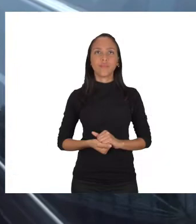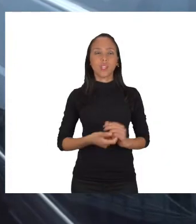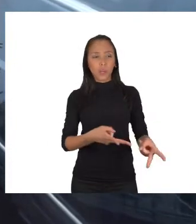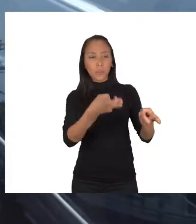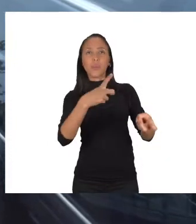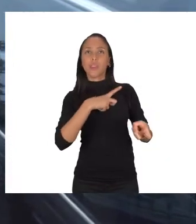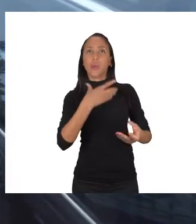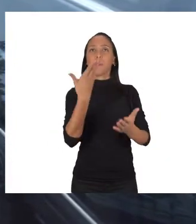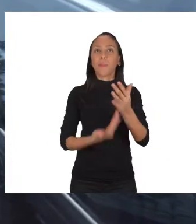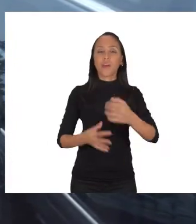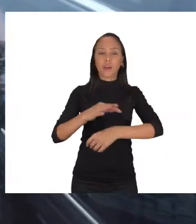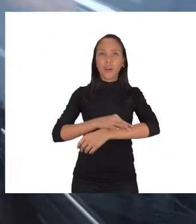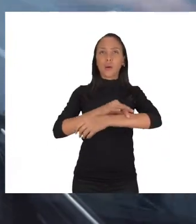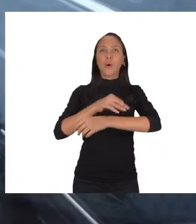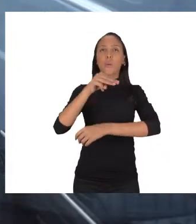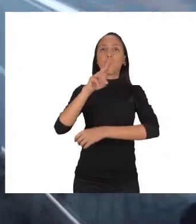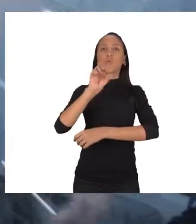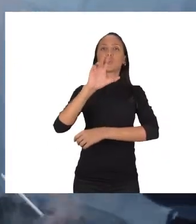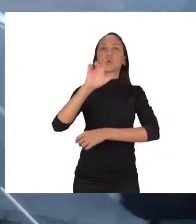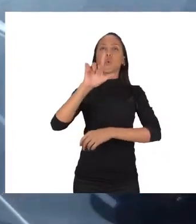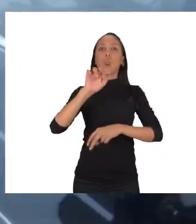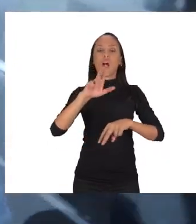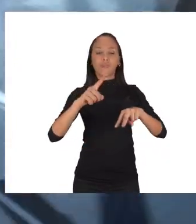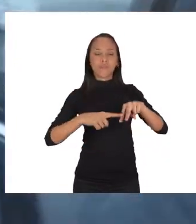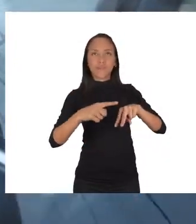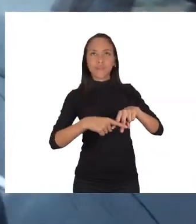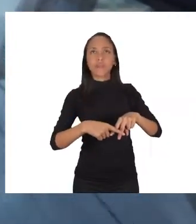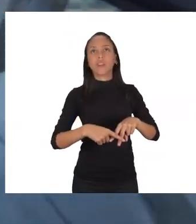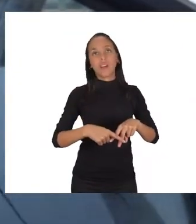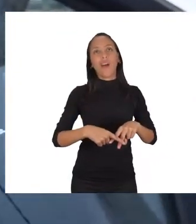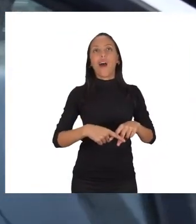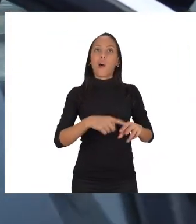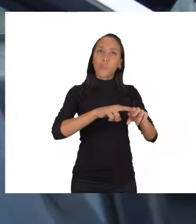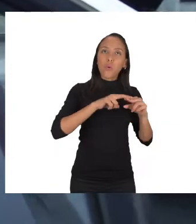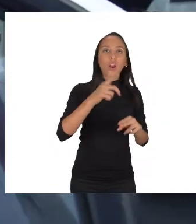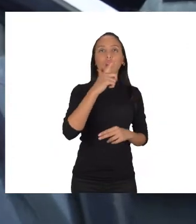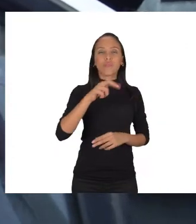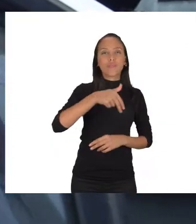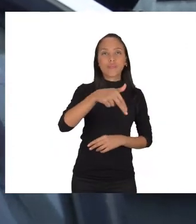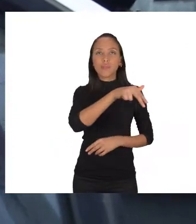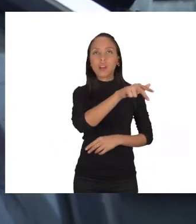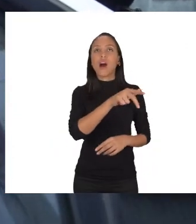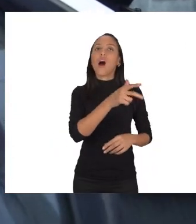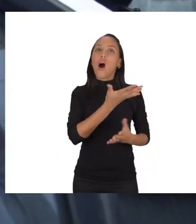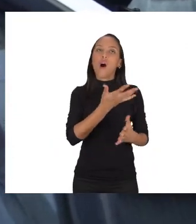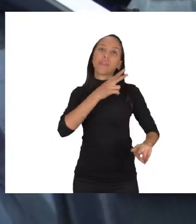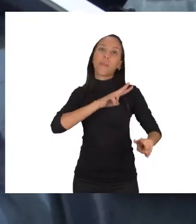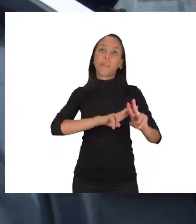força muscular em membro inferior, impossibilitando-a de deambular, estando restrita à cadeira de